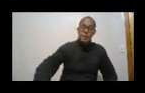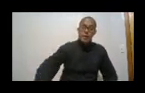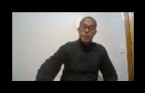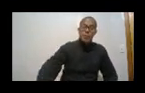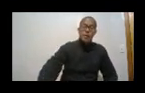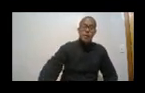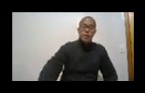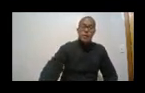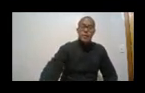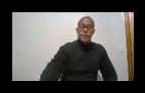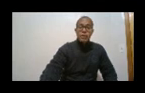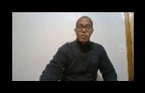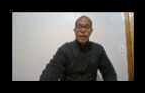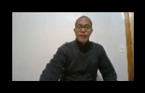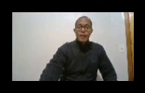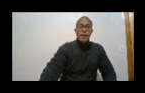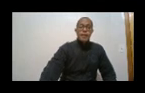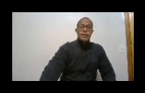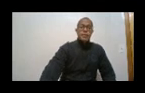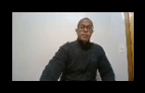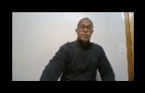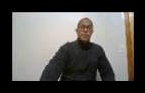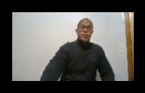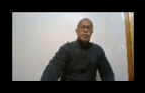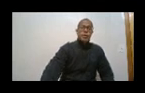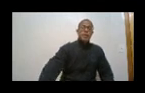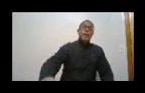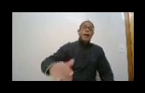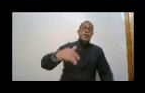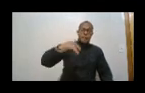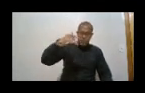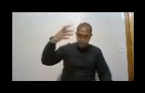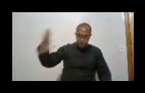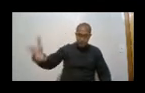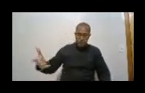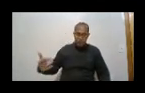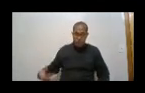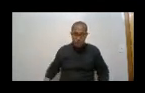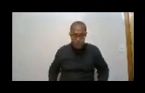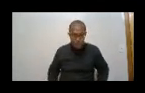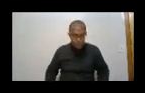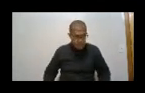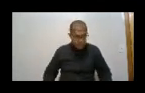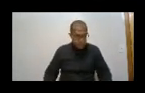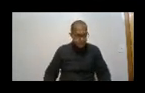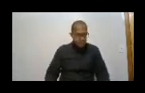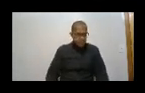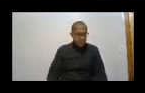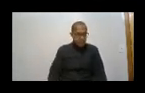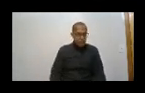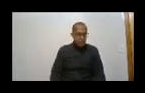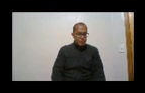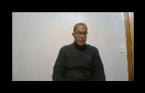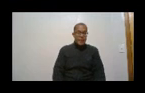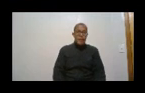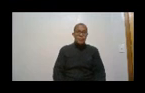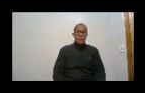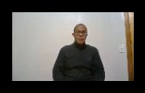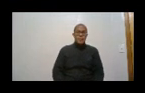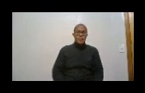como inibidor enzimático, tá? E, consequentemente, a droga, às vezes, fica um pouco a mais do